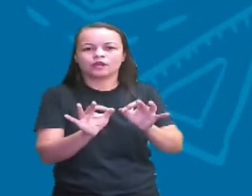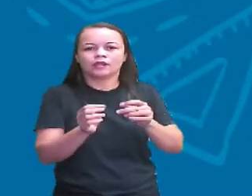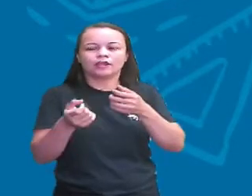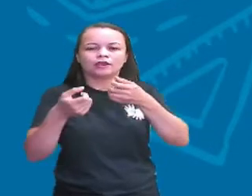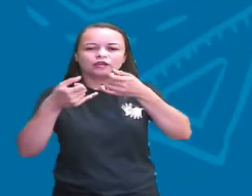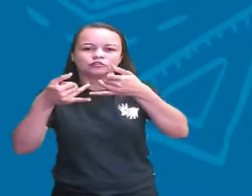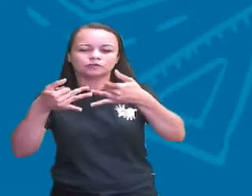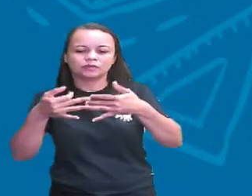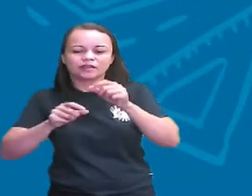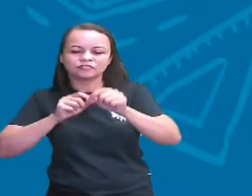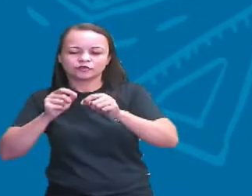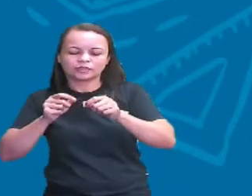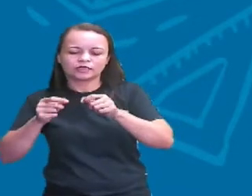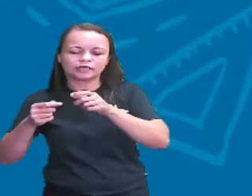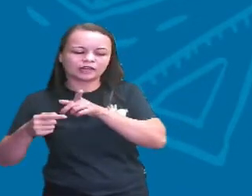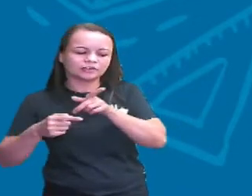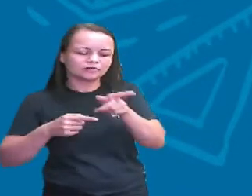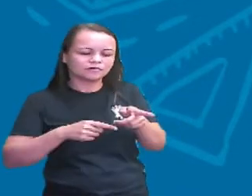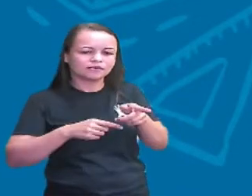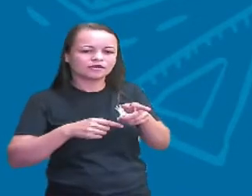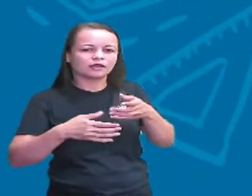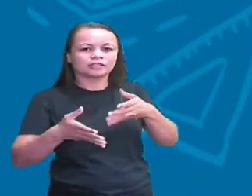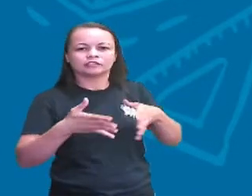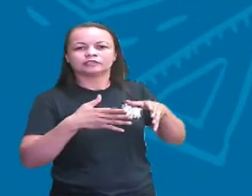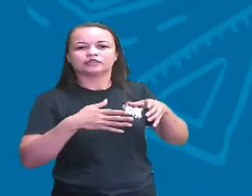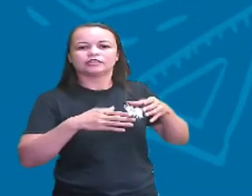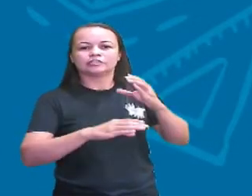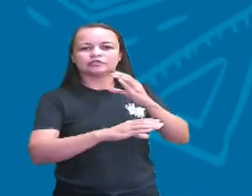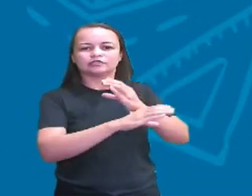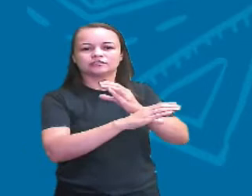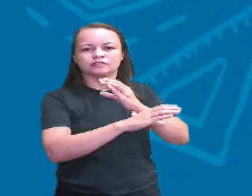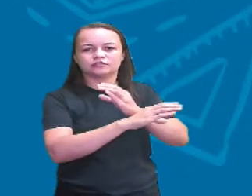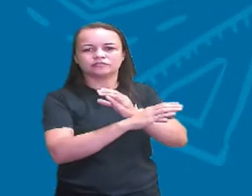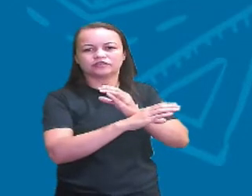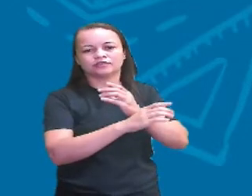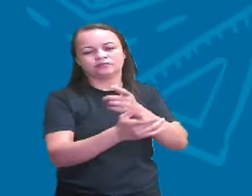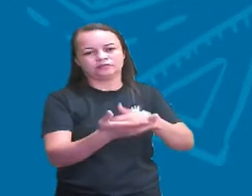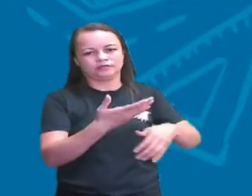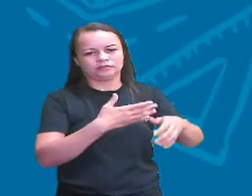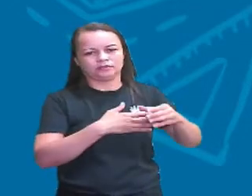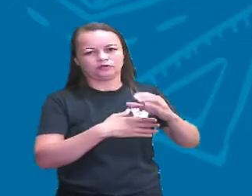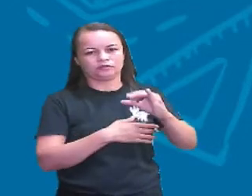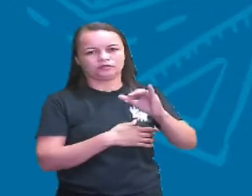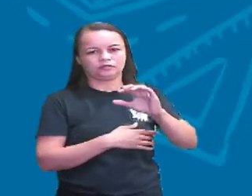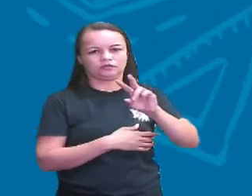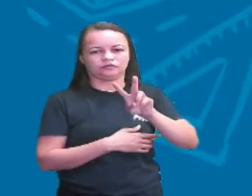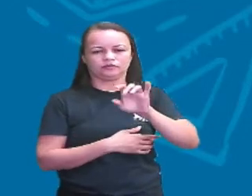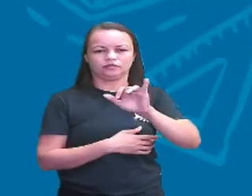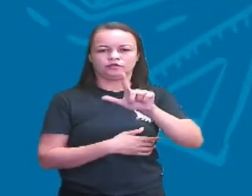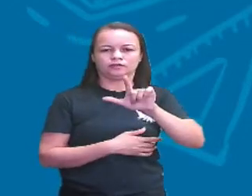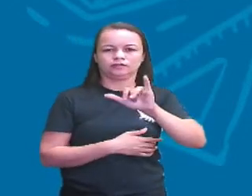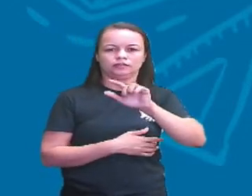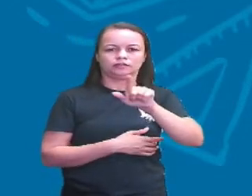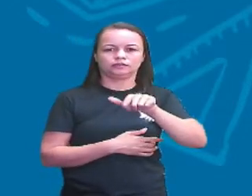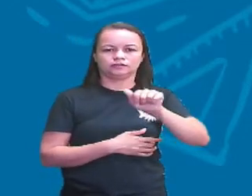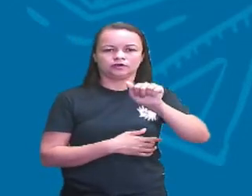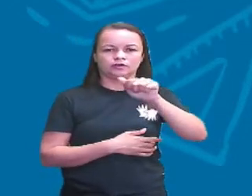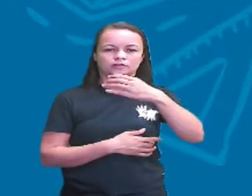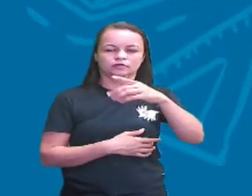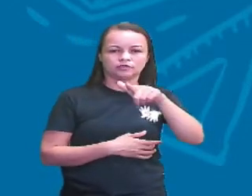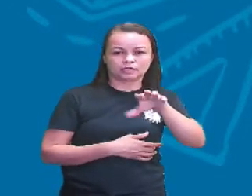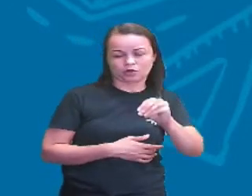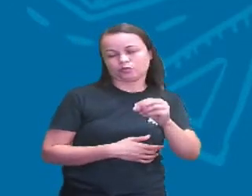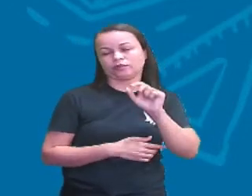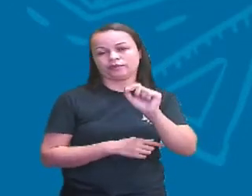regiões o que eles chamavam de civilização. Ou seja, os valores que eles tinham, tá? A